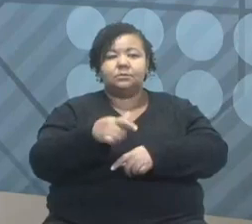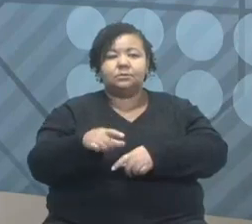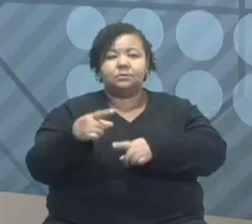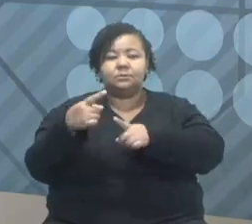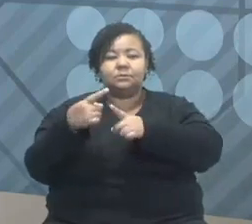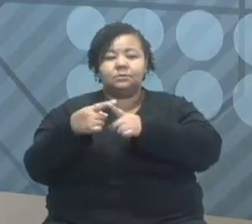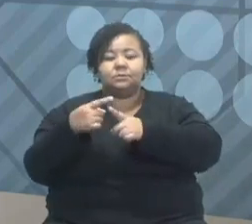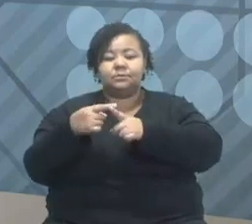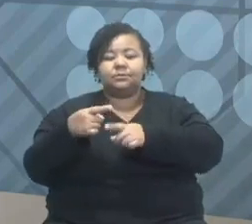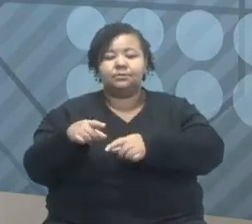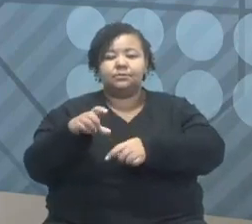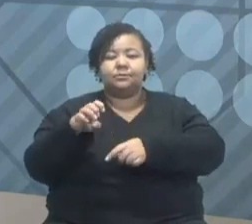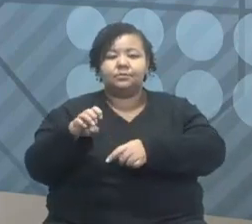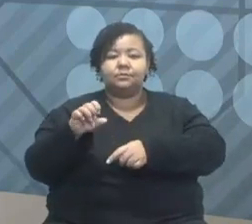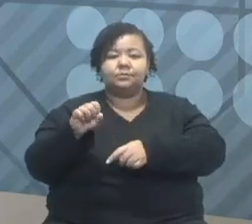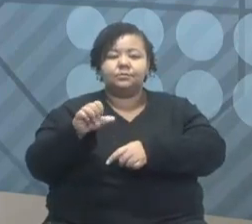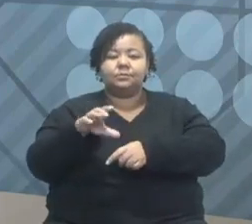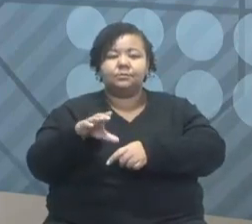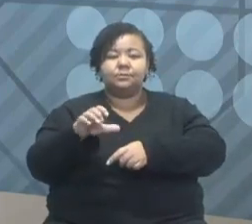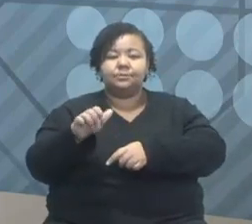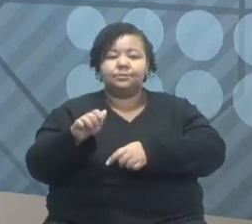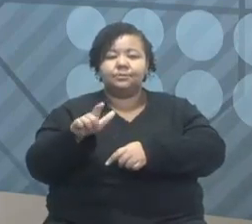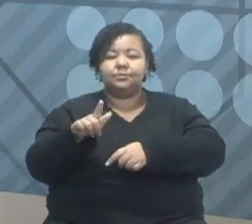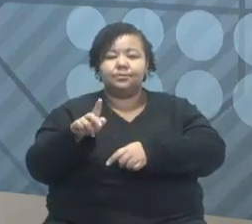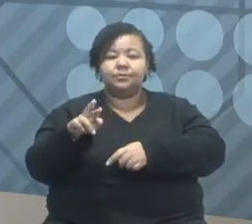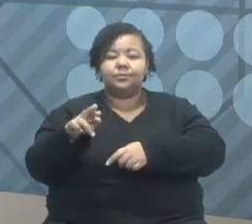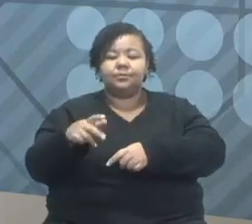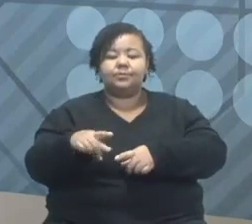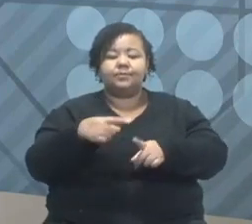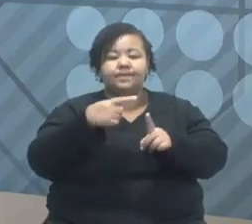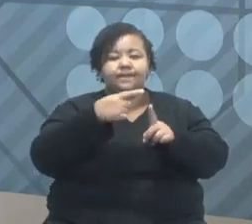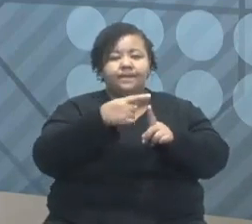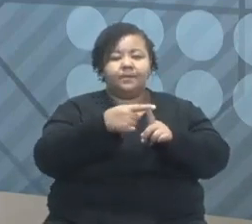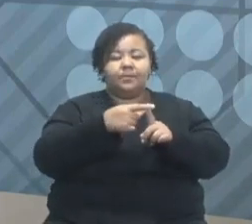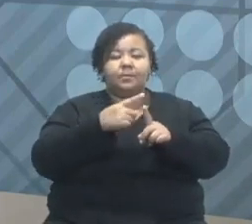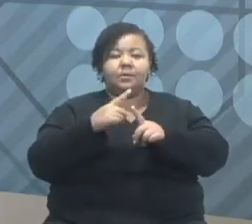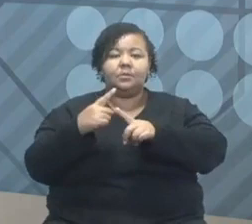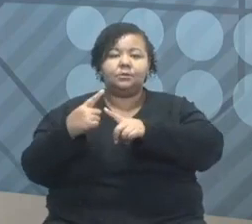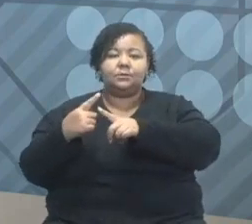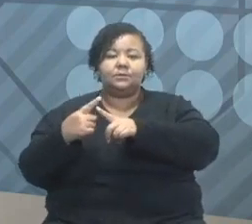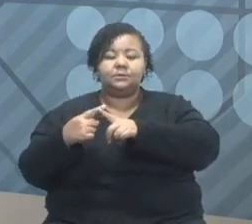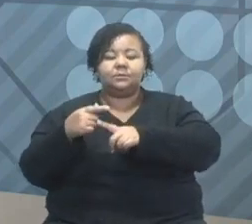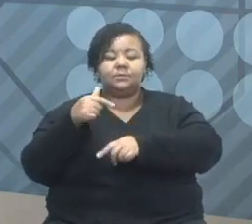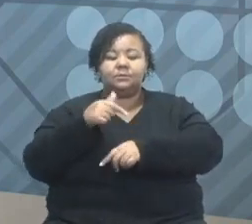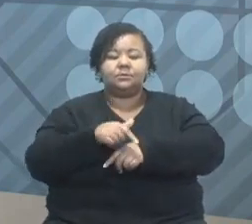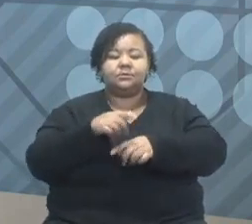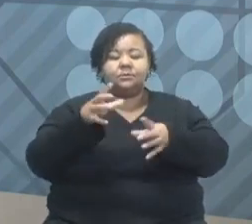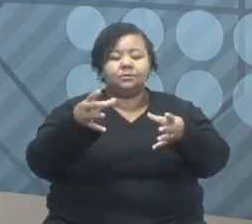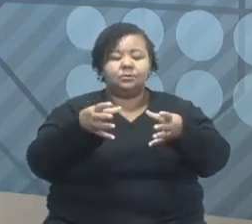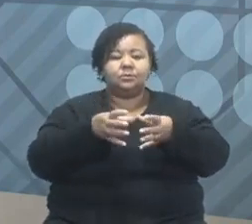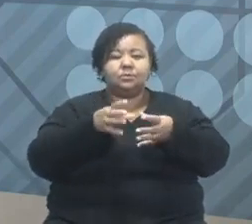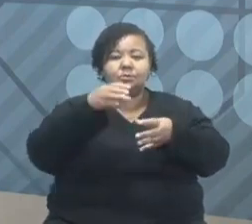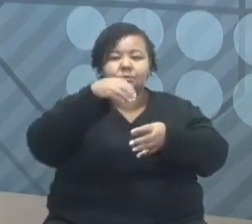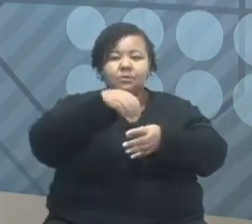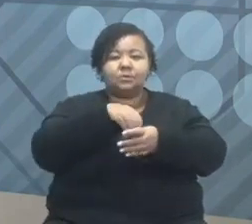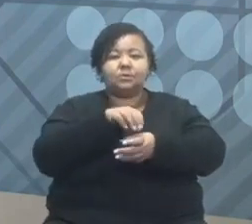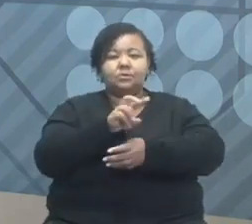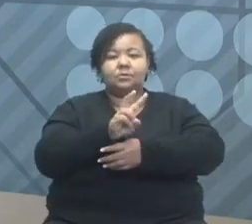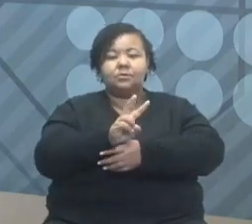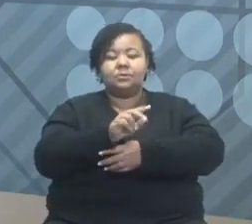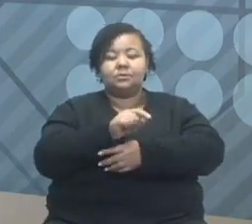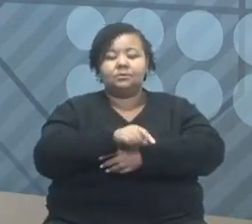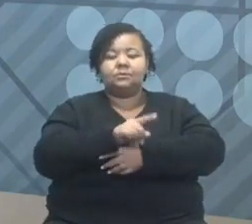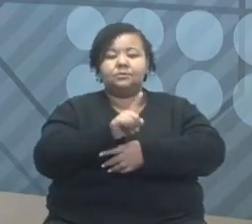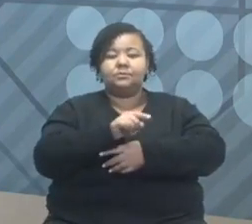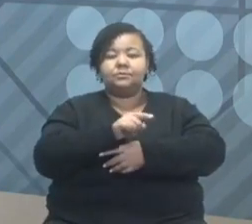multiplicação por escalar. O que quer dizer isso? Que a soma e a multiplicação, dado desse conjunto V, essas